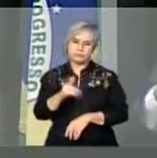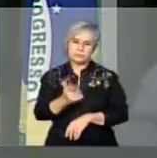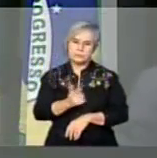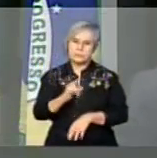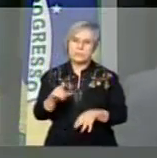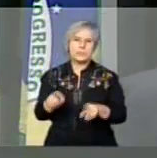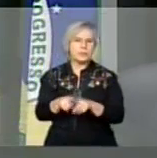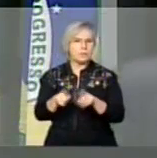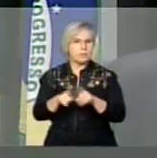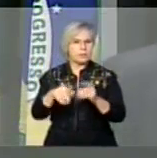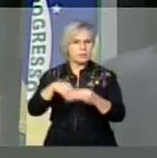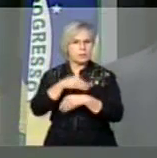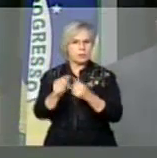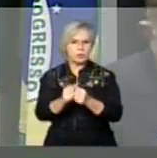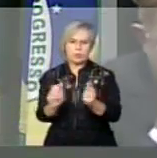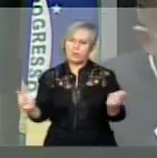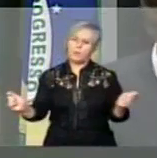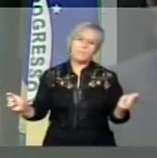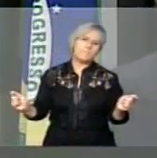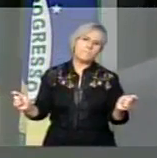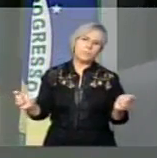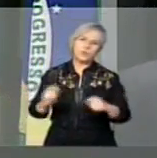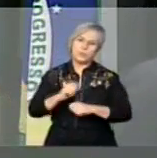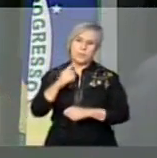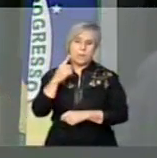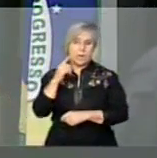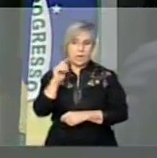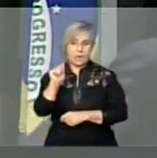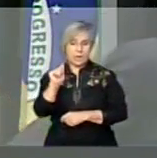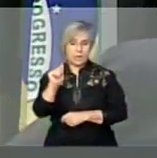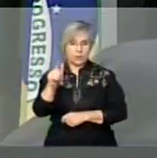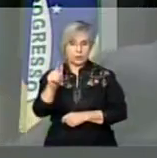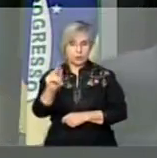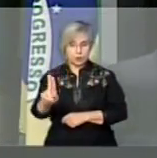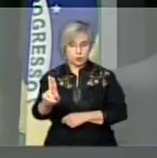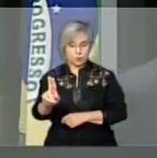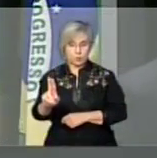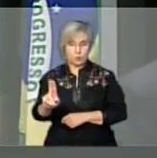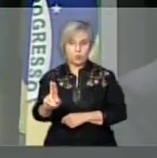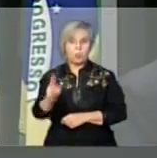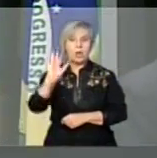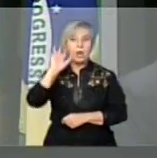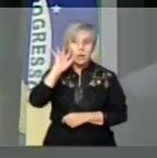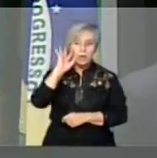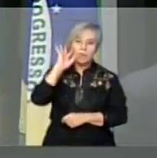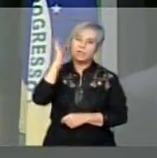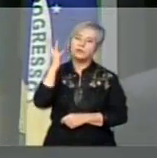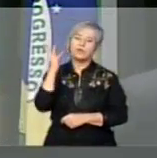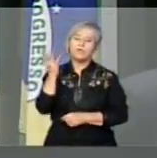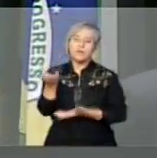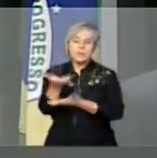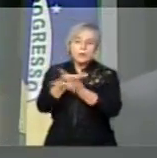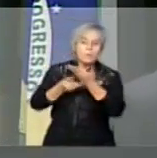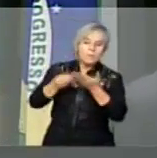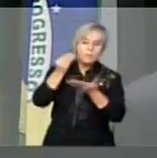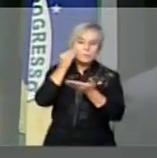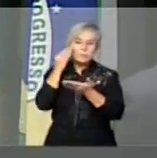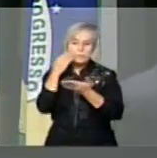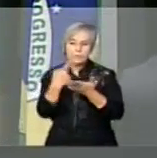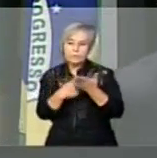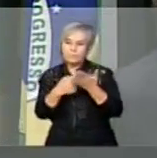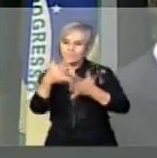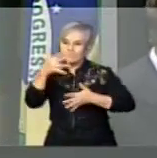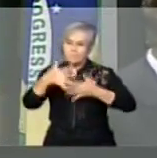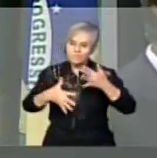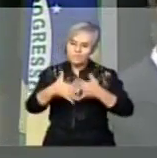outras medidas, a possibilidade da Advocacia Geral da União resolver, mediante conciliação, controvérsias entre